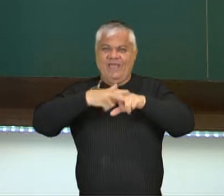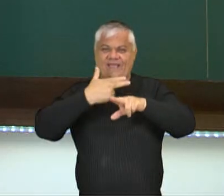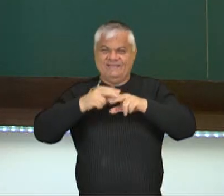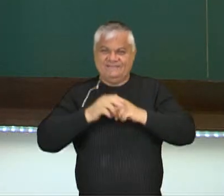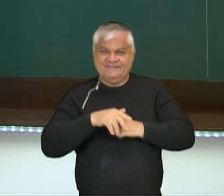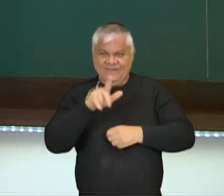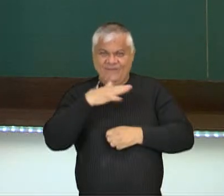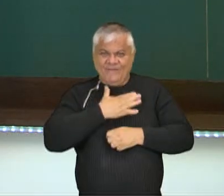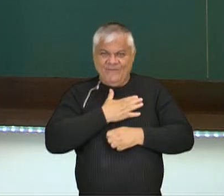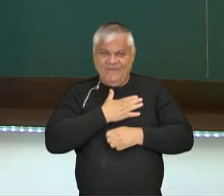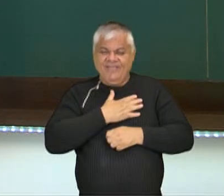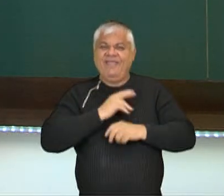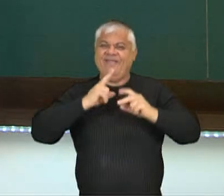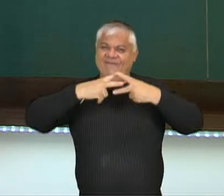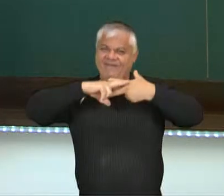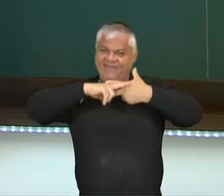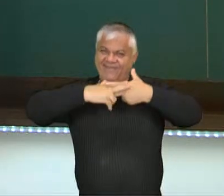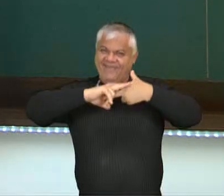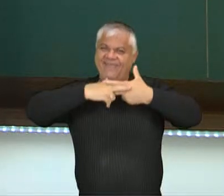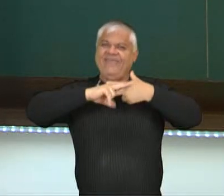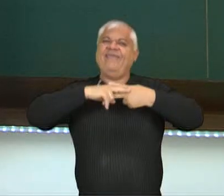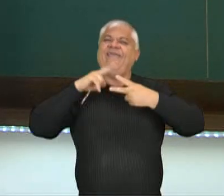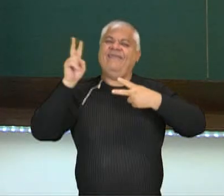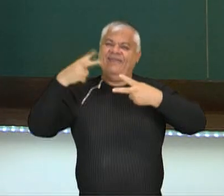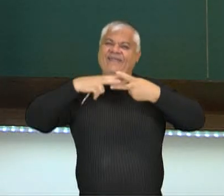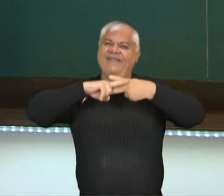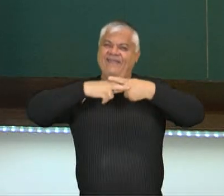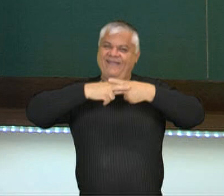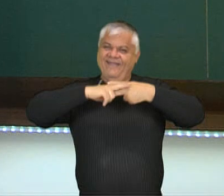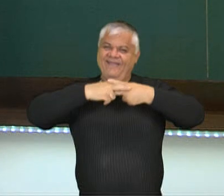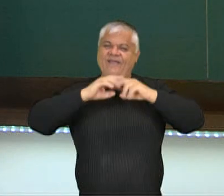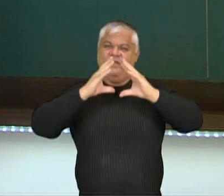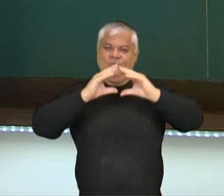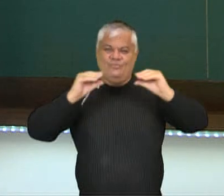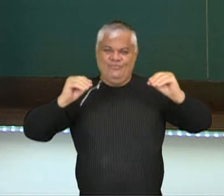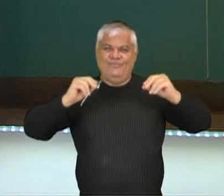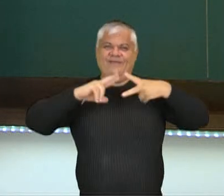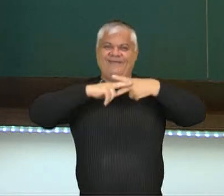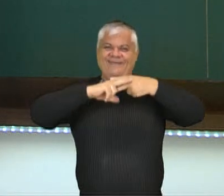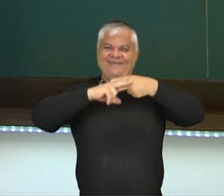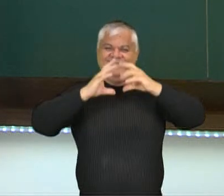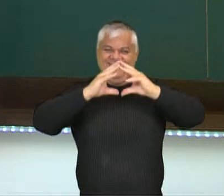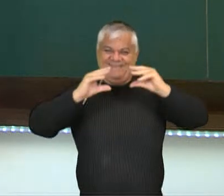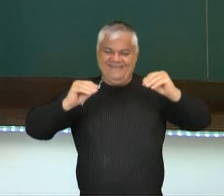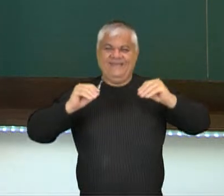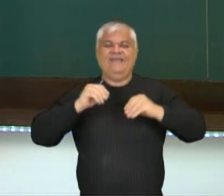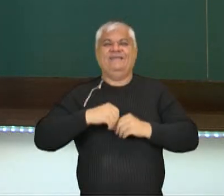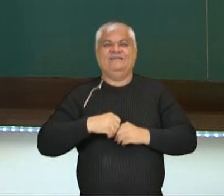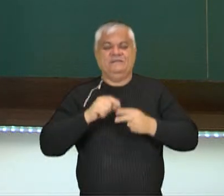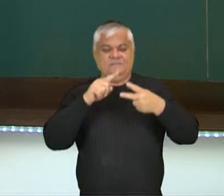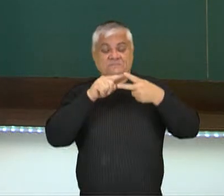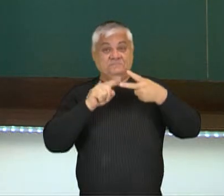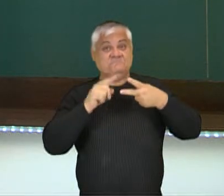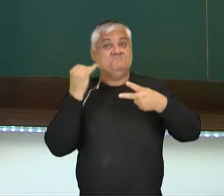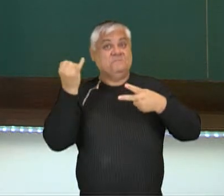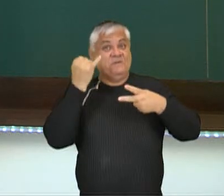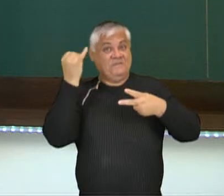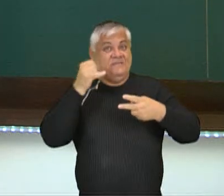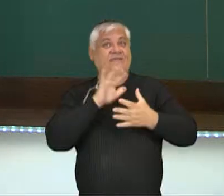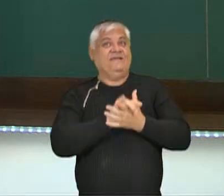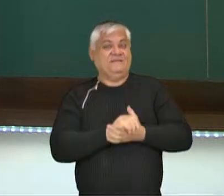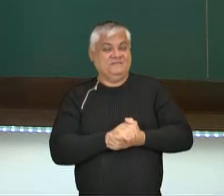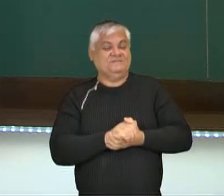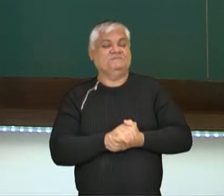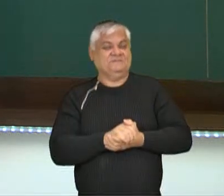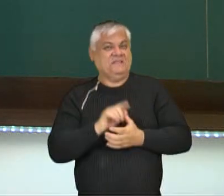chocolate? É bom, né? Eu também gosto de chocolate. Então, aqui, dois exemplos de sementes, então, e algumas importâncias que a gente encontra